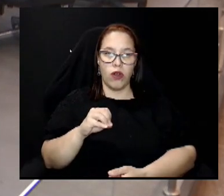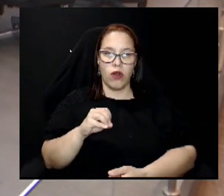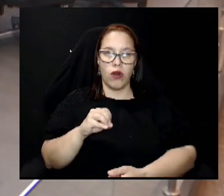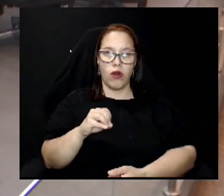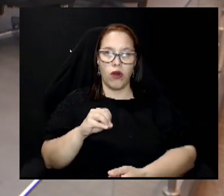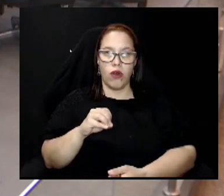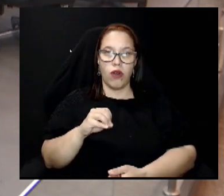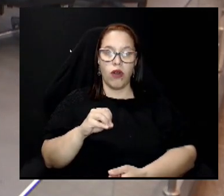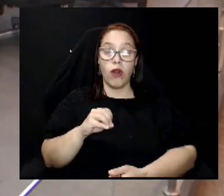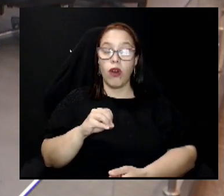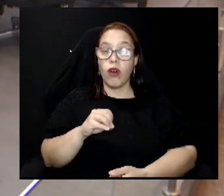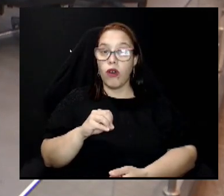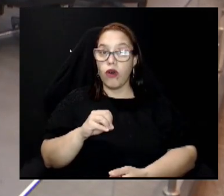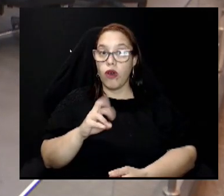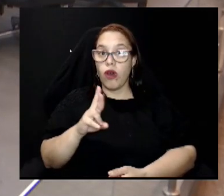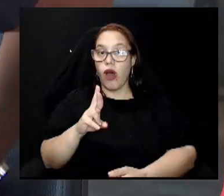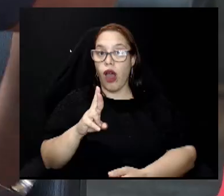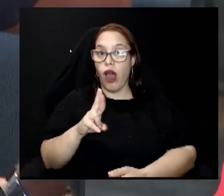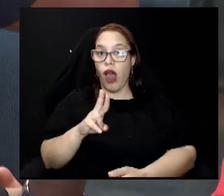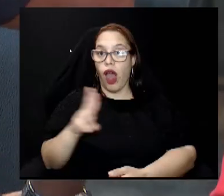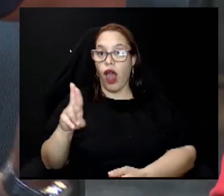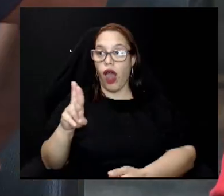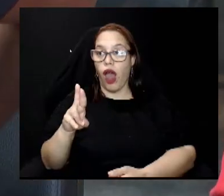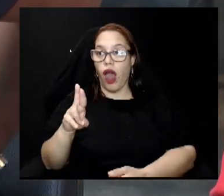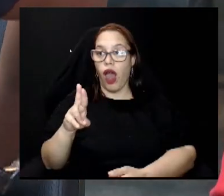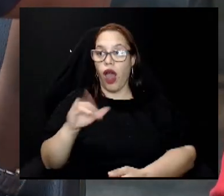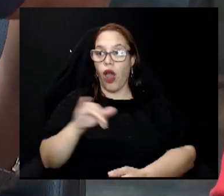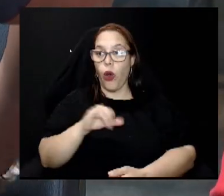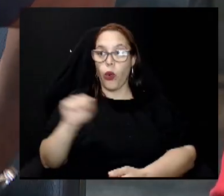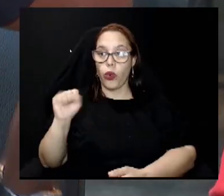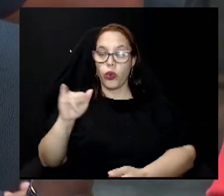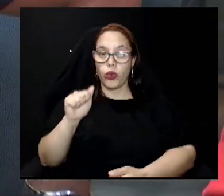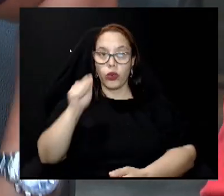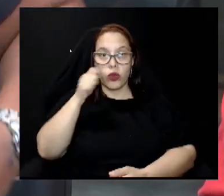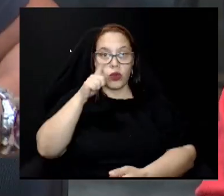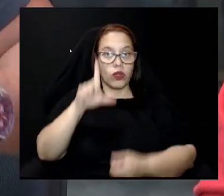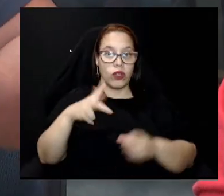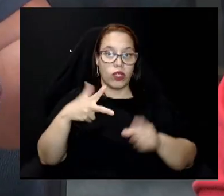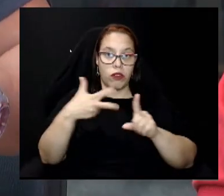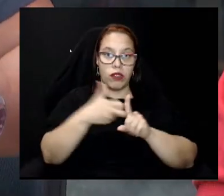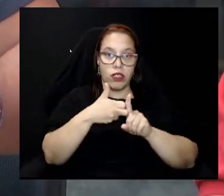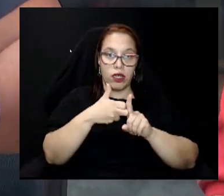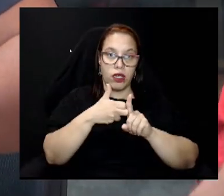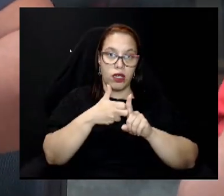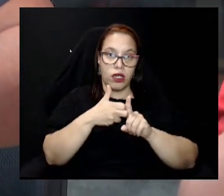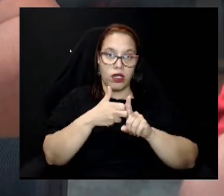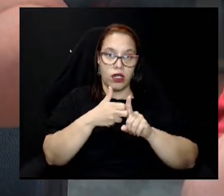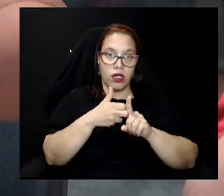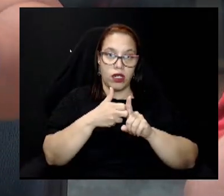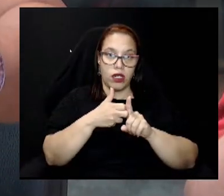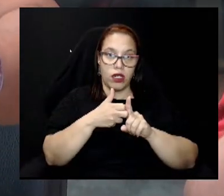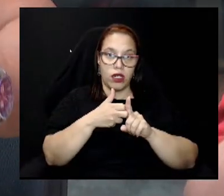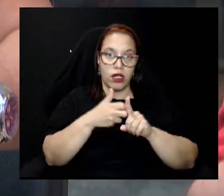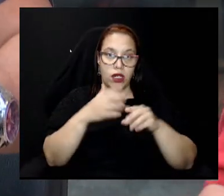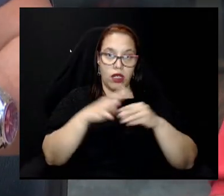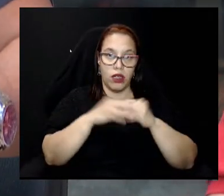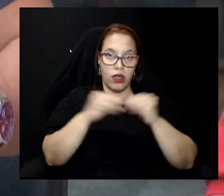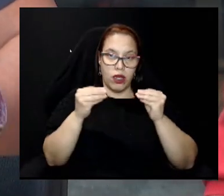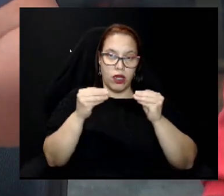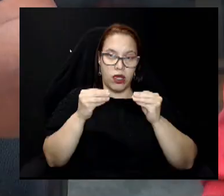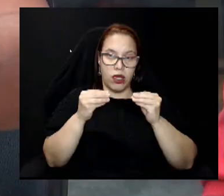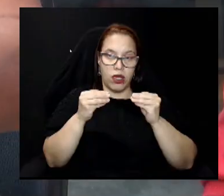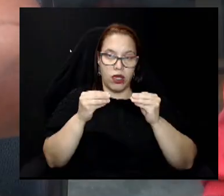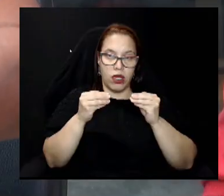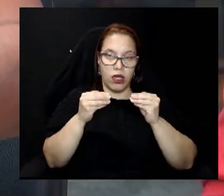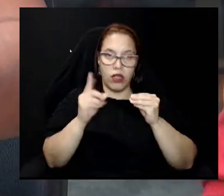ela conseguiu uma vacina contra a cura, né, a cura do câncer.